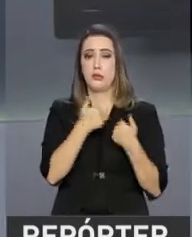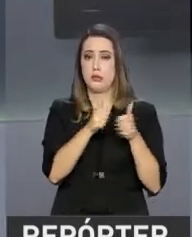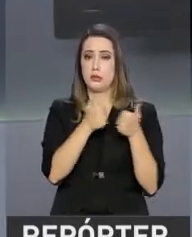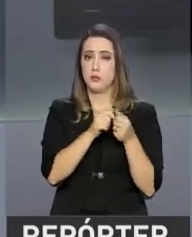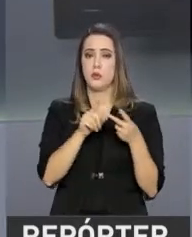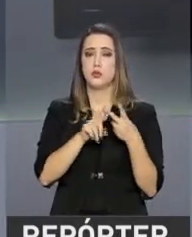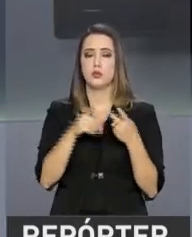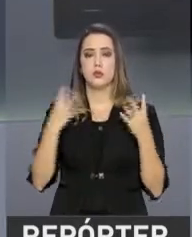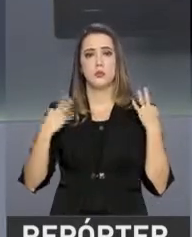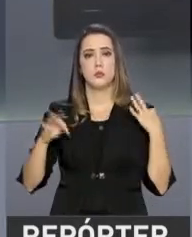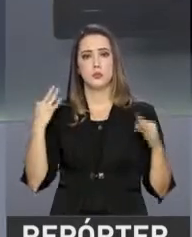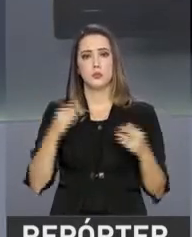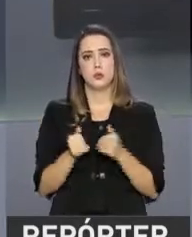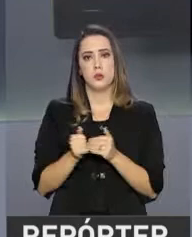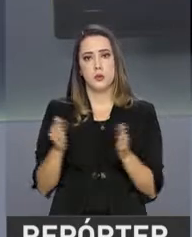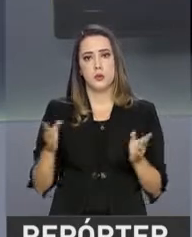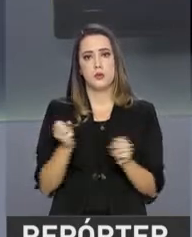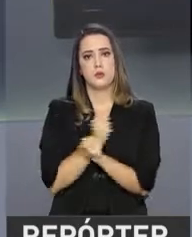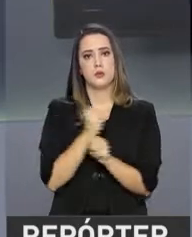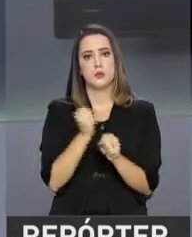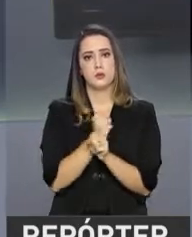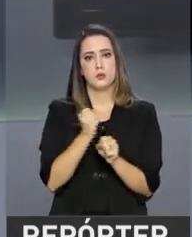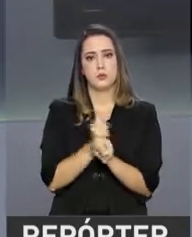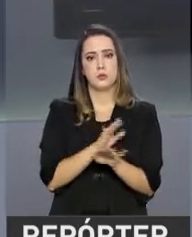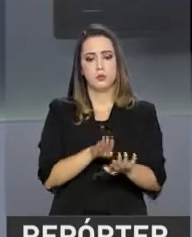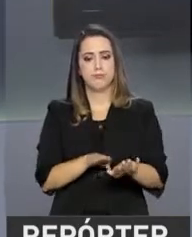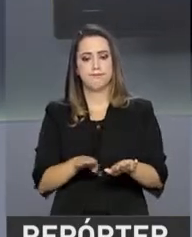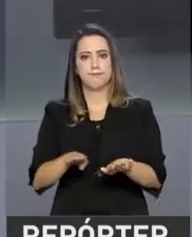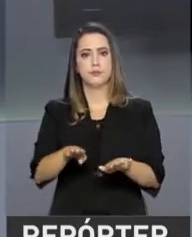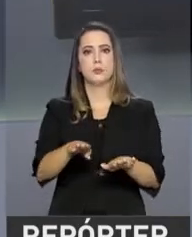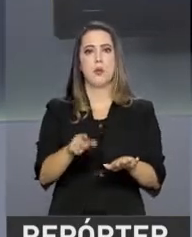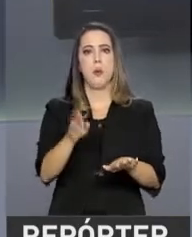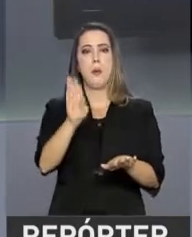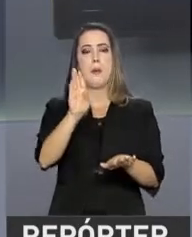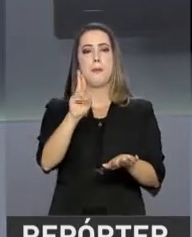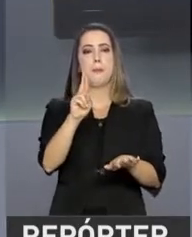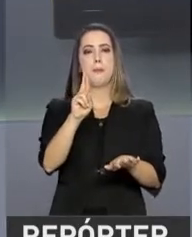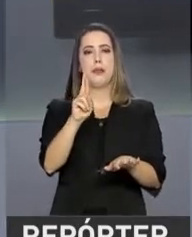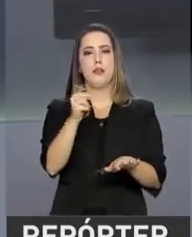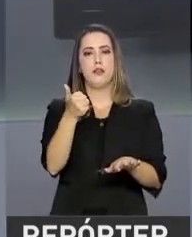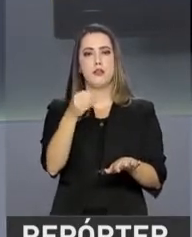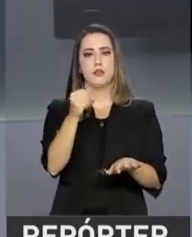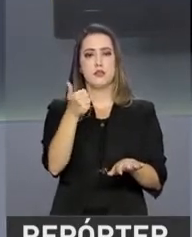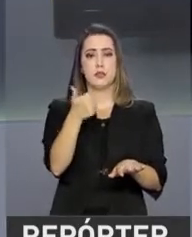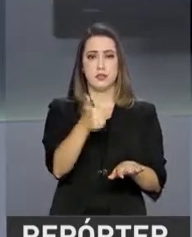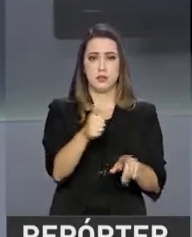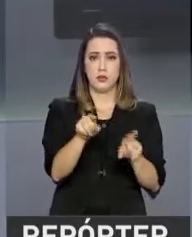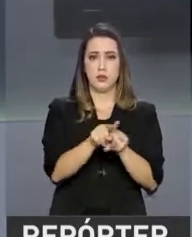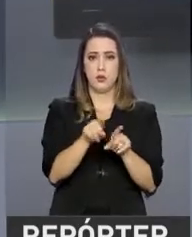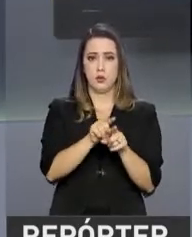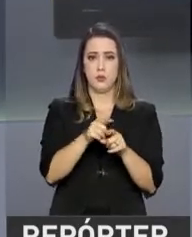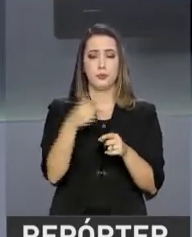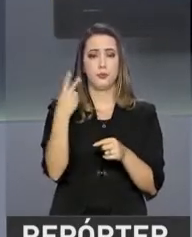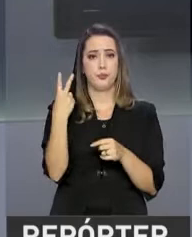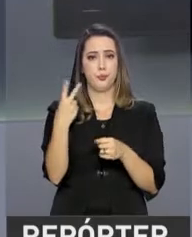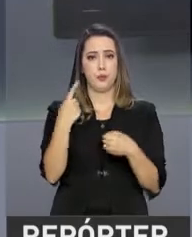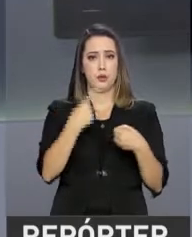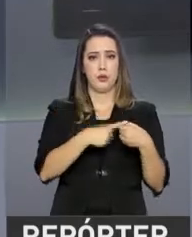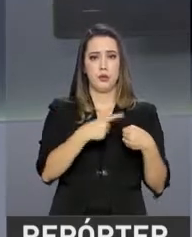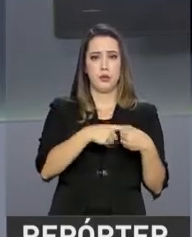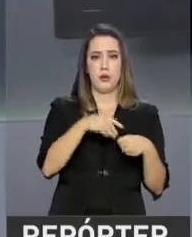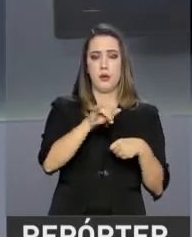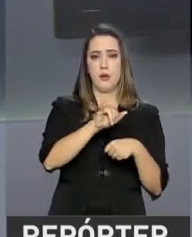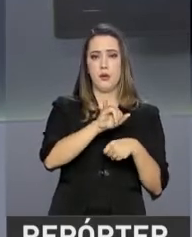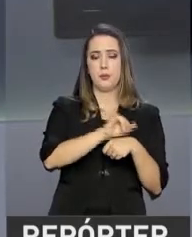da inauguração da obra de duplicação da rodovia BR-101 no trecho que liga Maceió a Recife. No total, foram